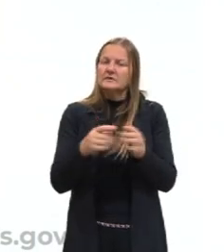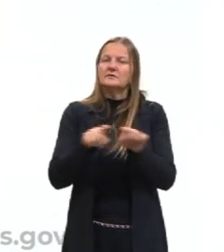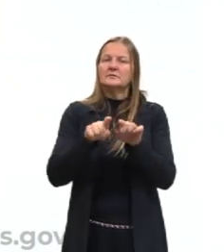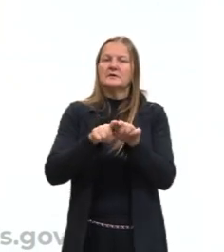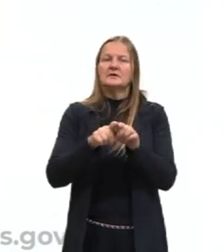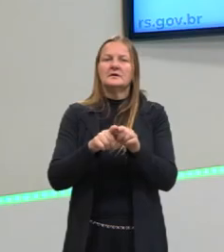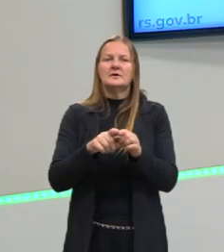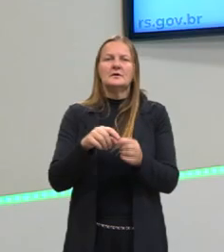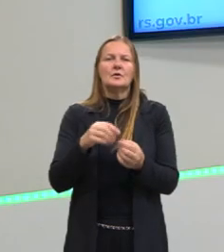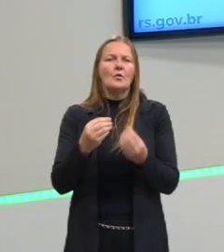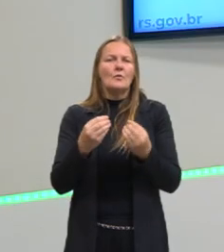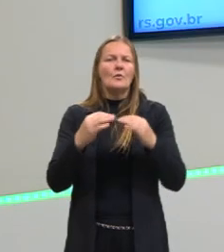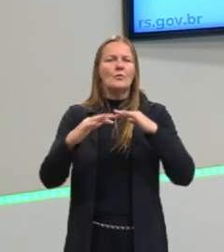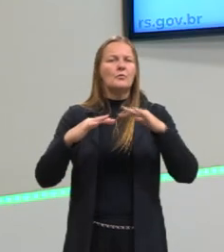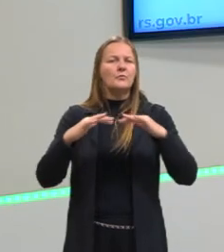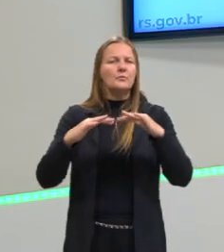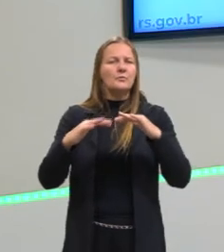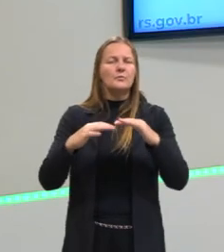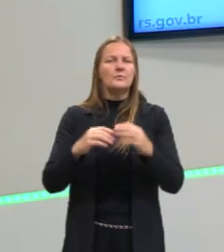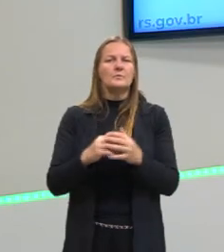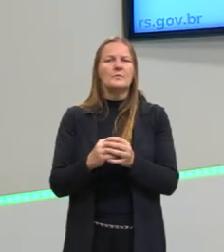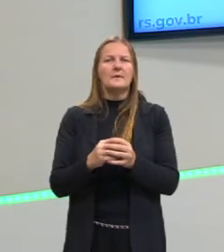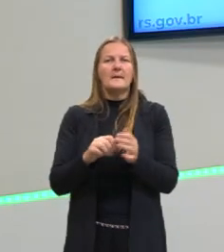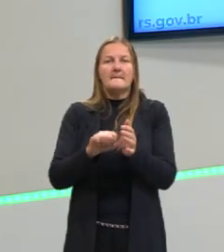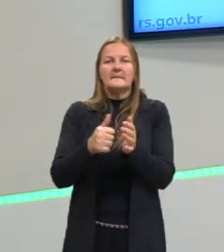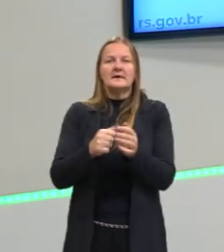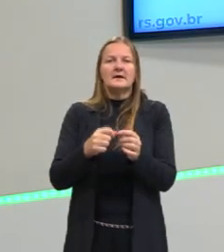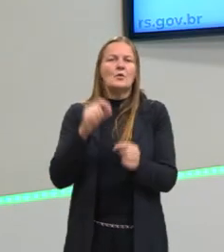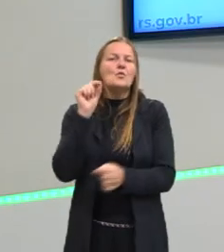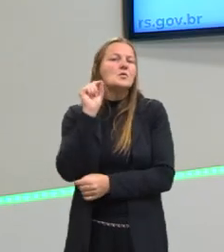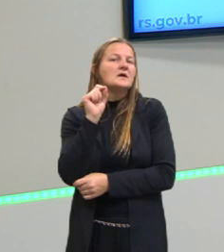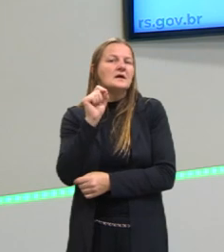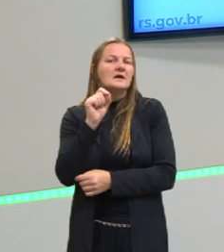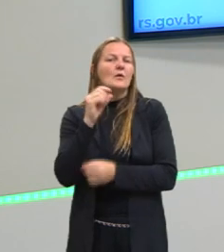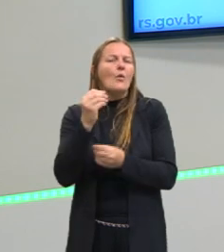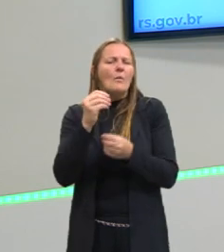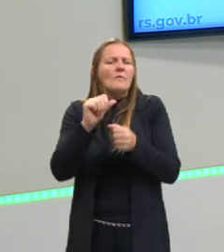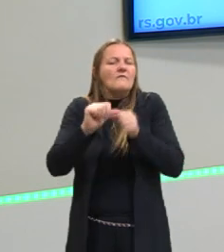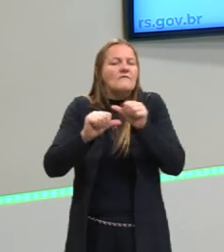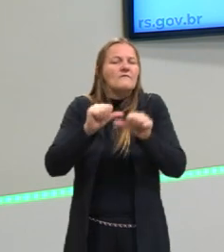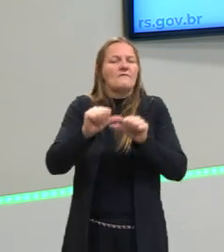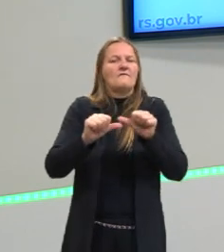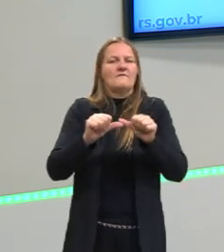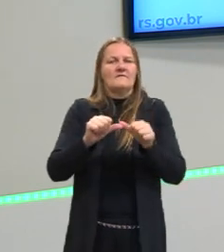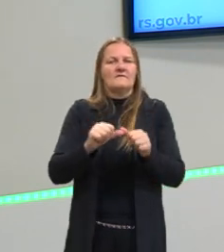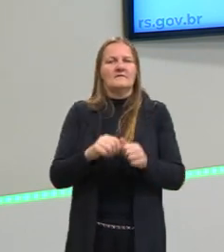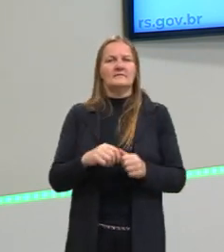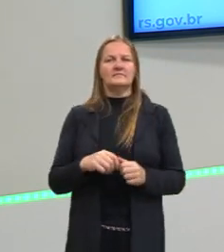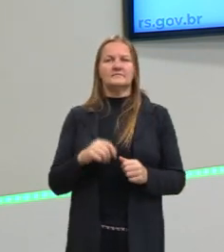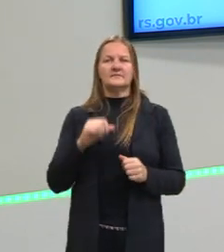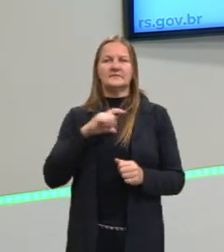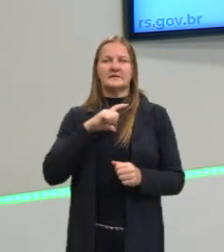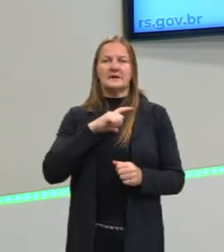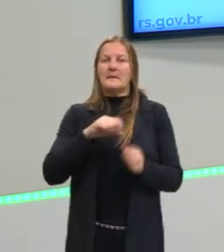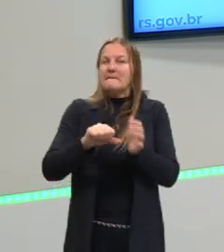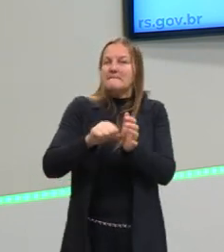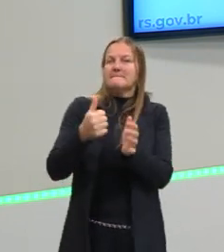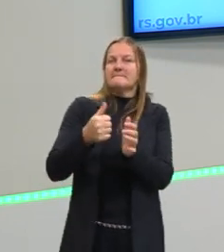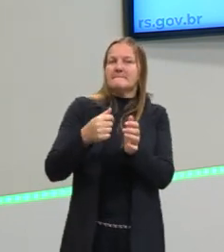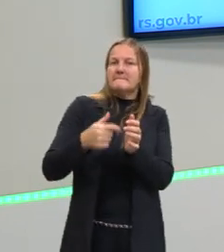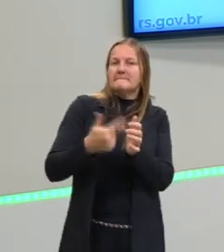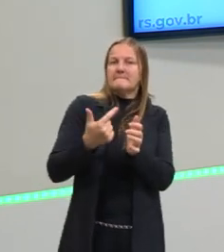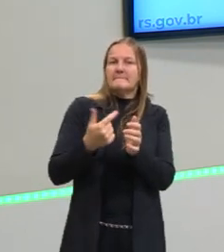e Simone é óbvio né A primeira causa essas causas que ele vai falar tem que ter uma primeira causa